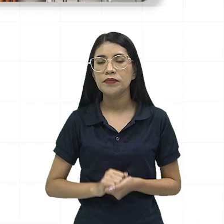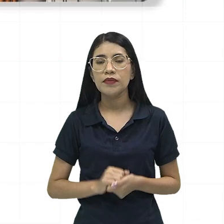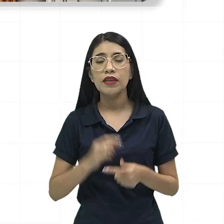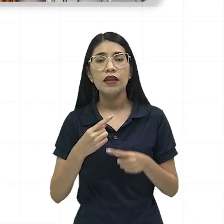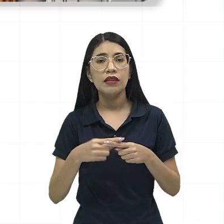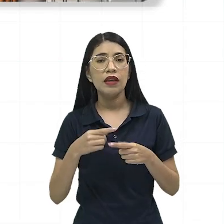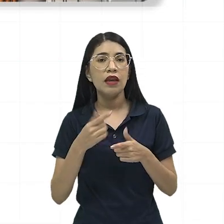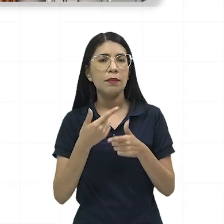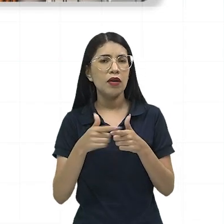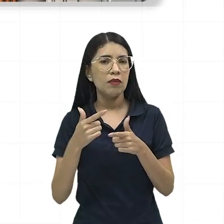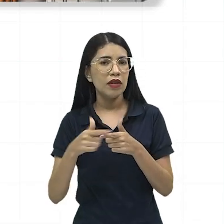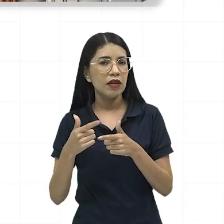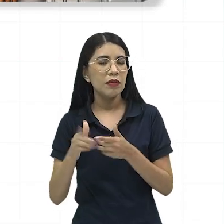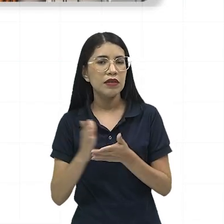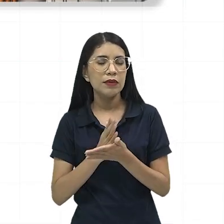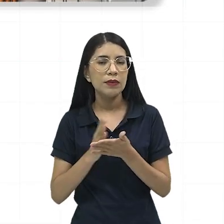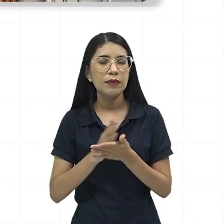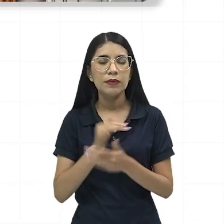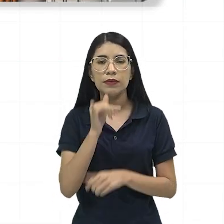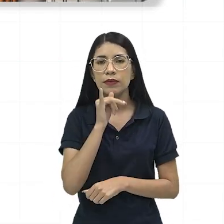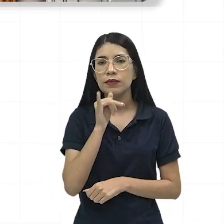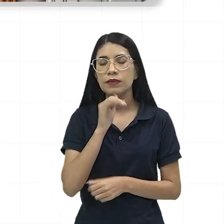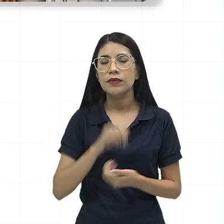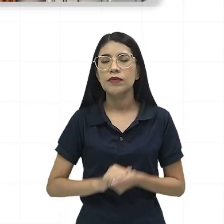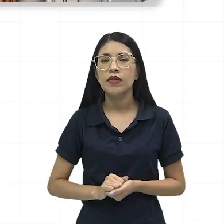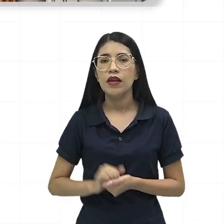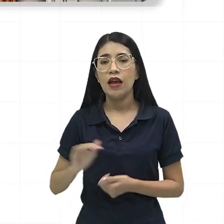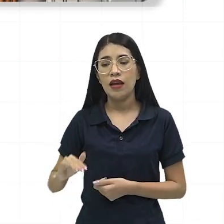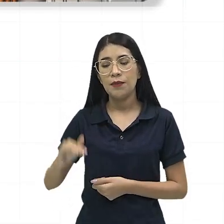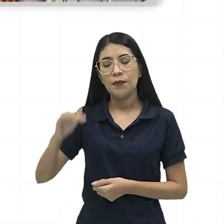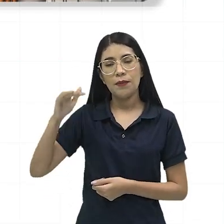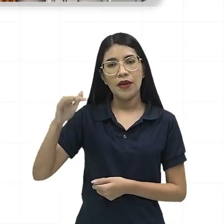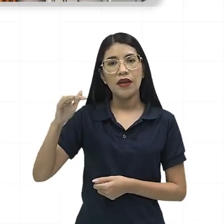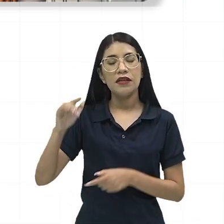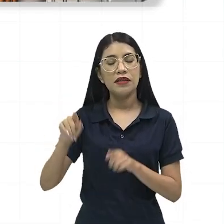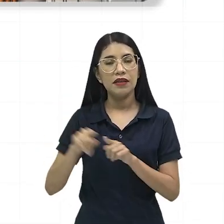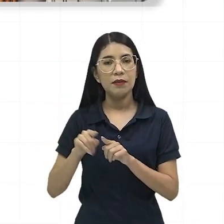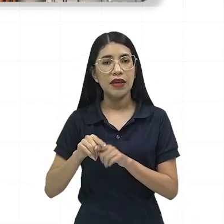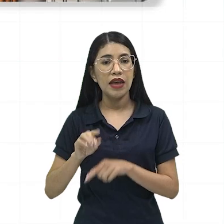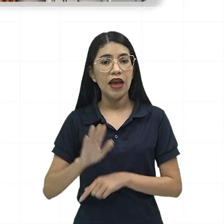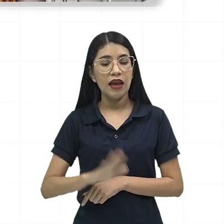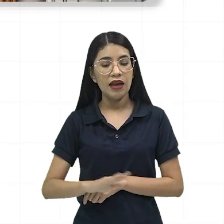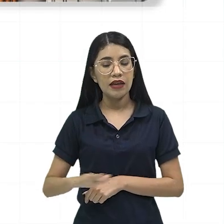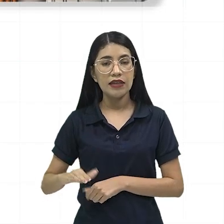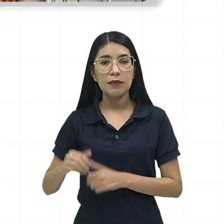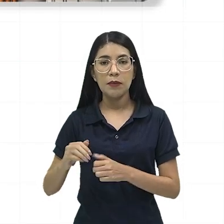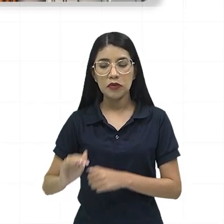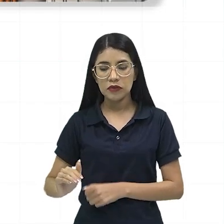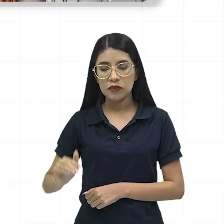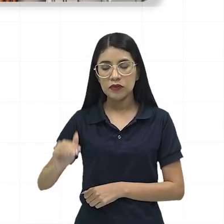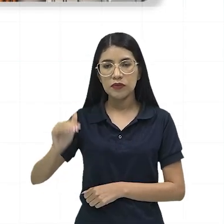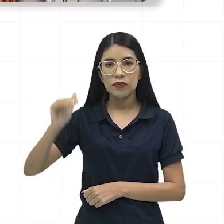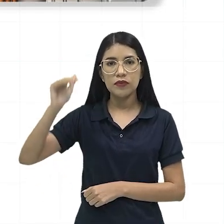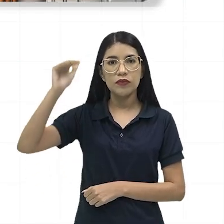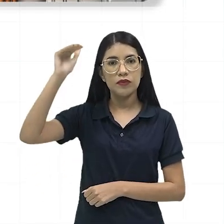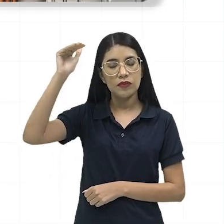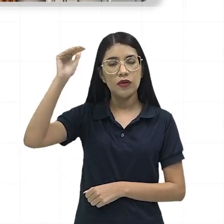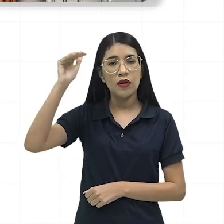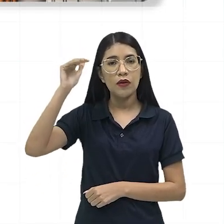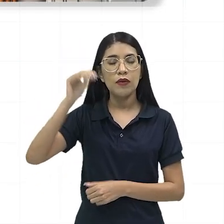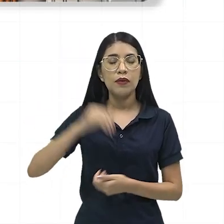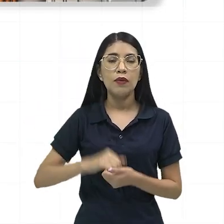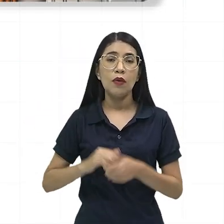acarretar em alguns problemas, como por exemplo, a baixa estatura, né? A criança ela deve crescer, né? O seu pico